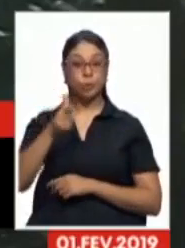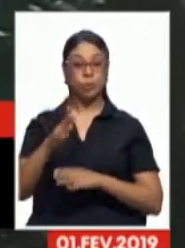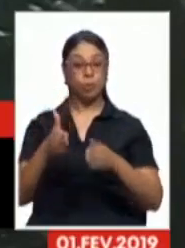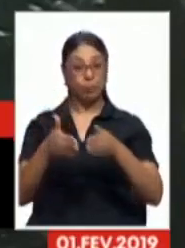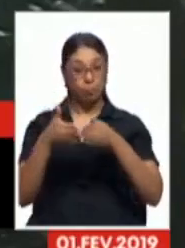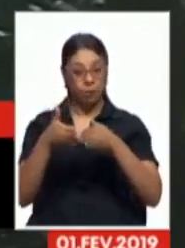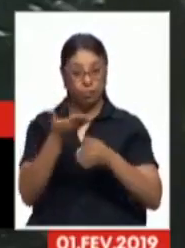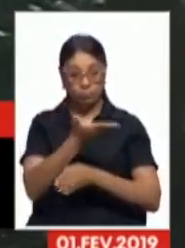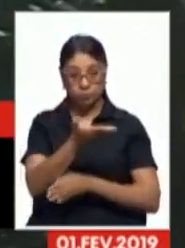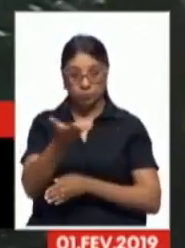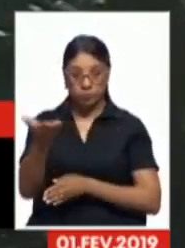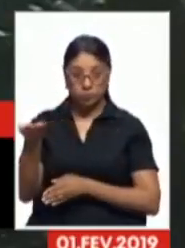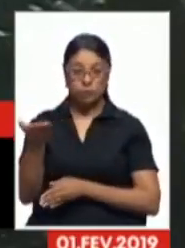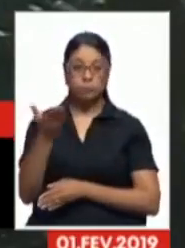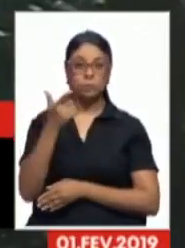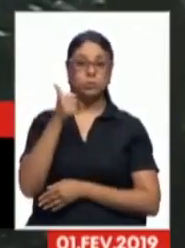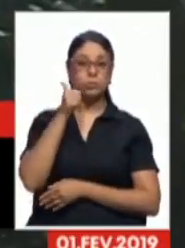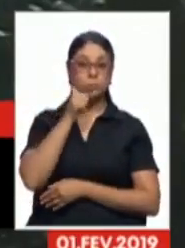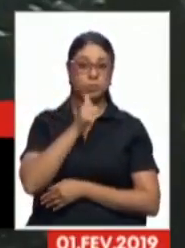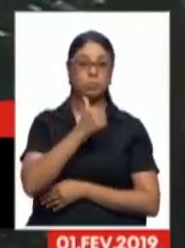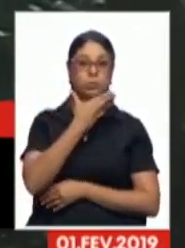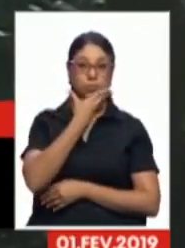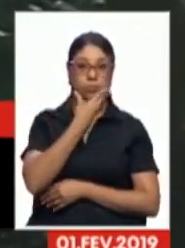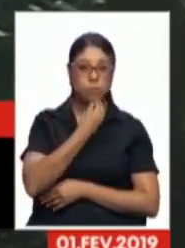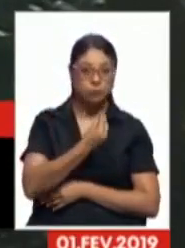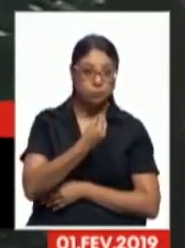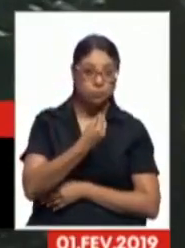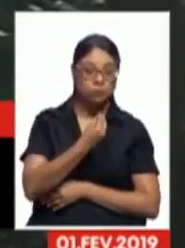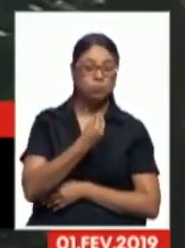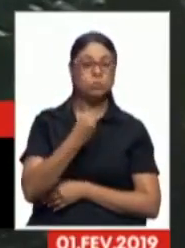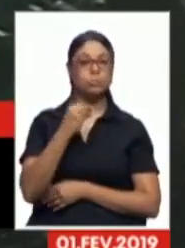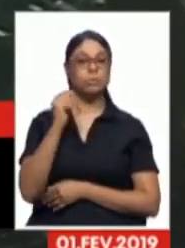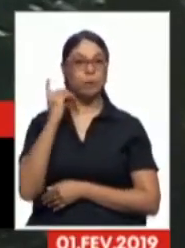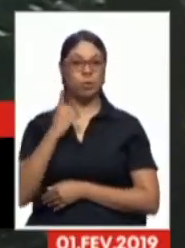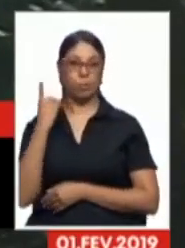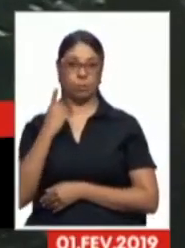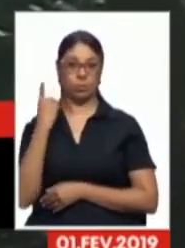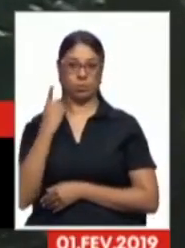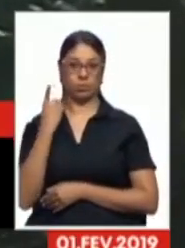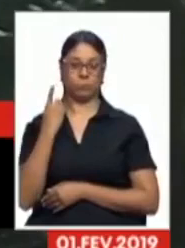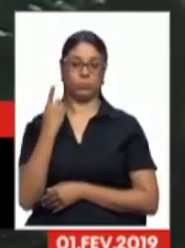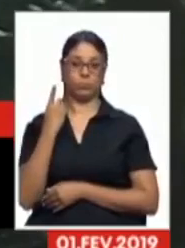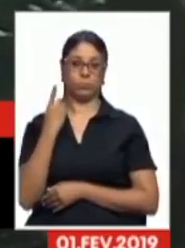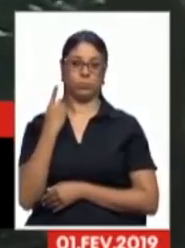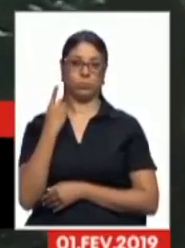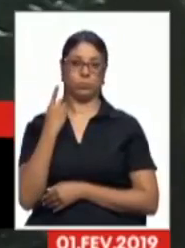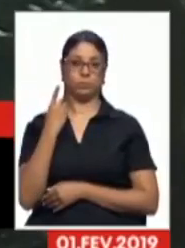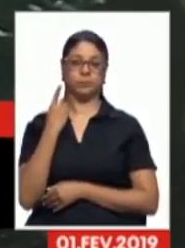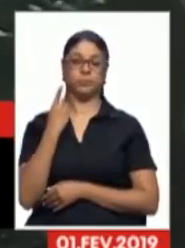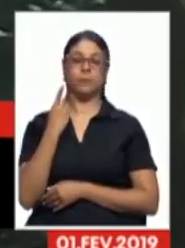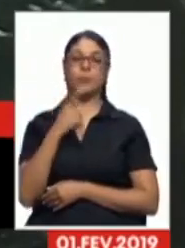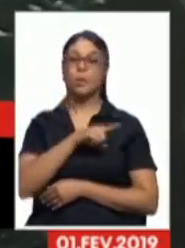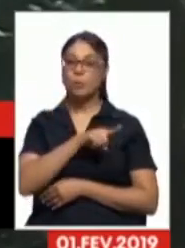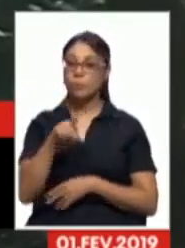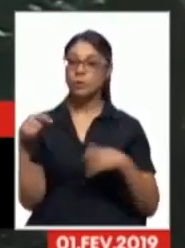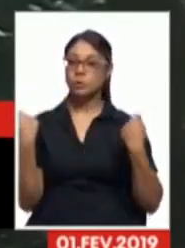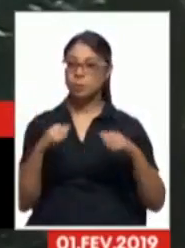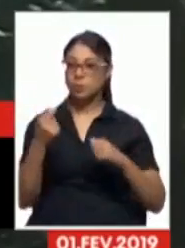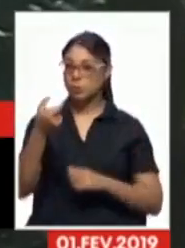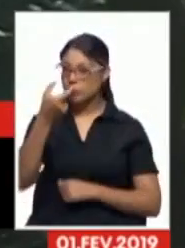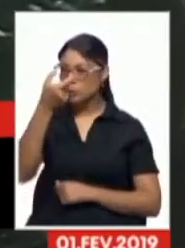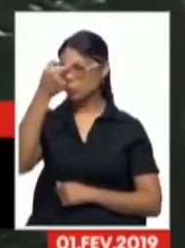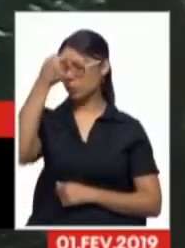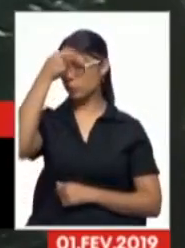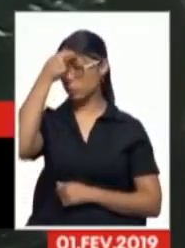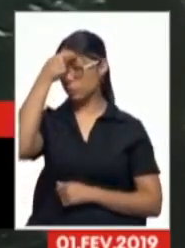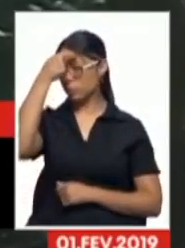todos, deputados e deputadas, com a devida deferência, que tenham consciência